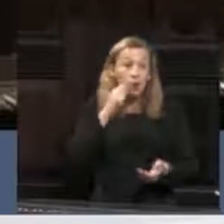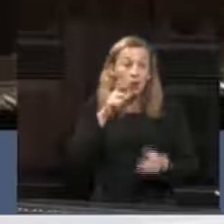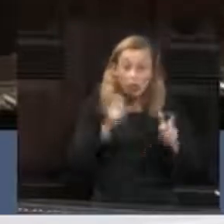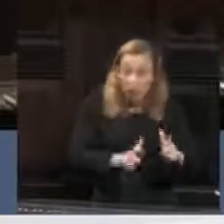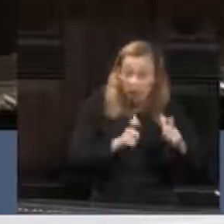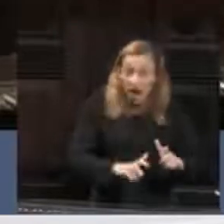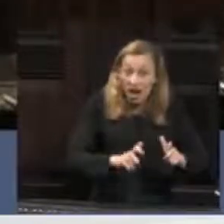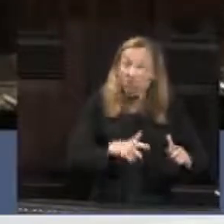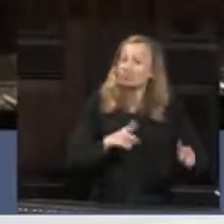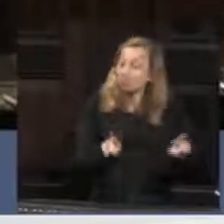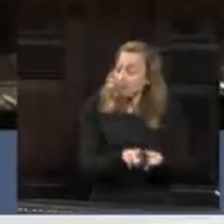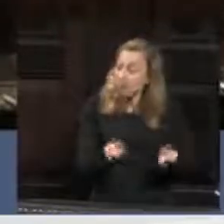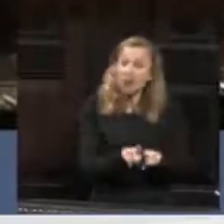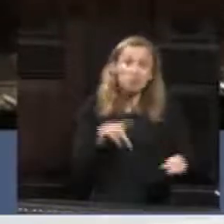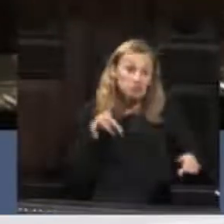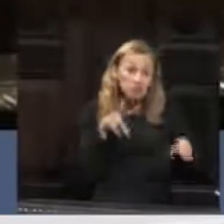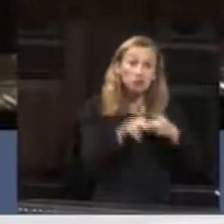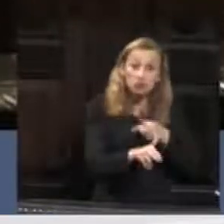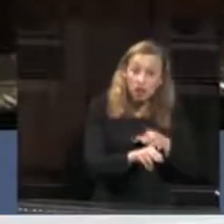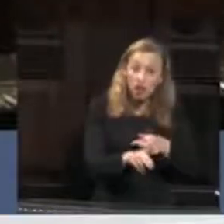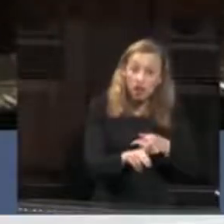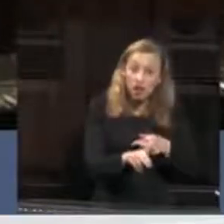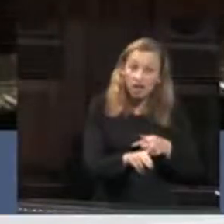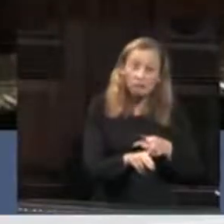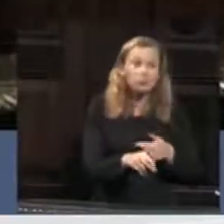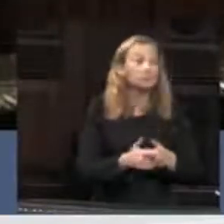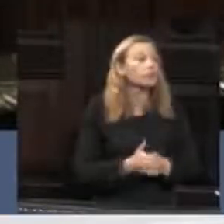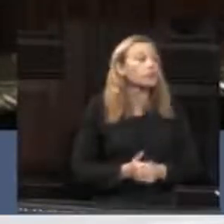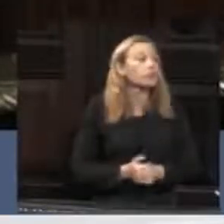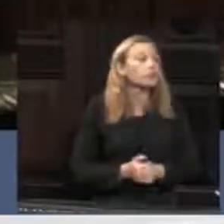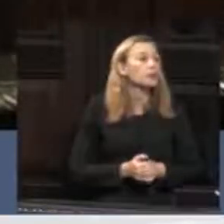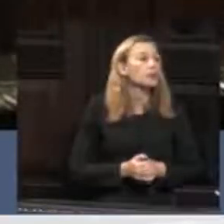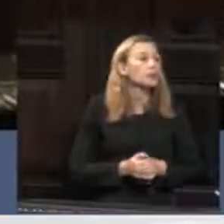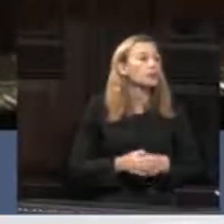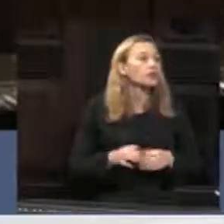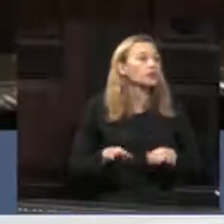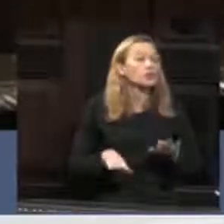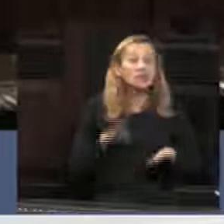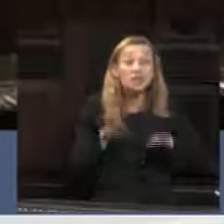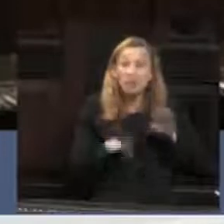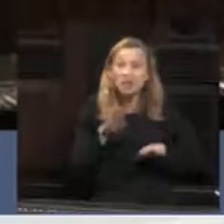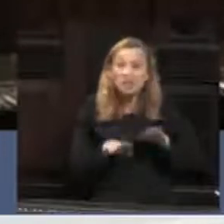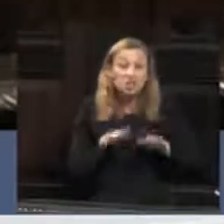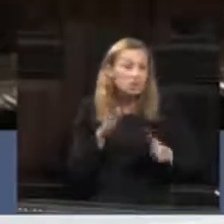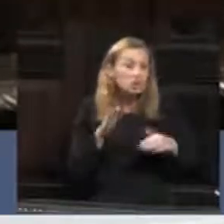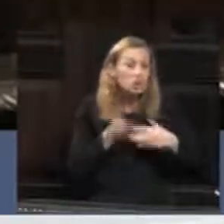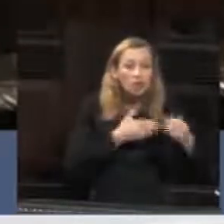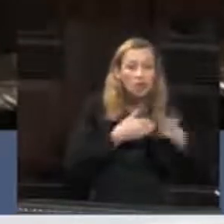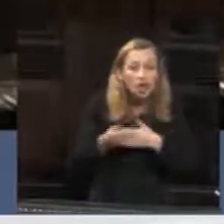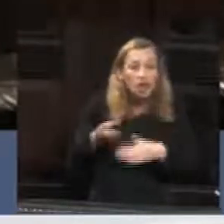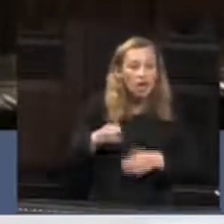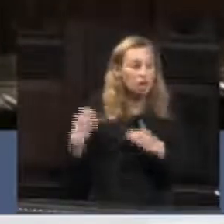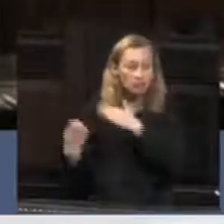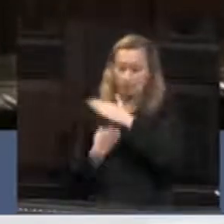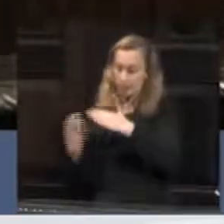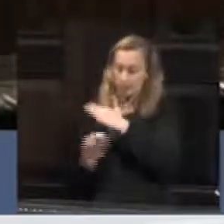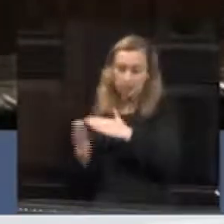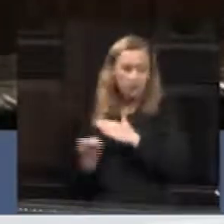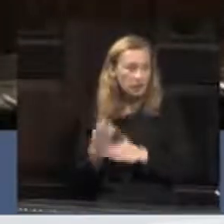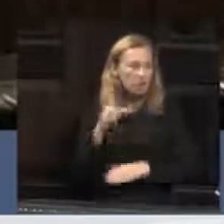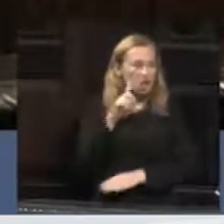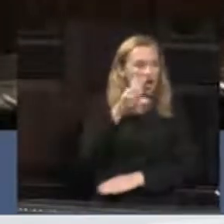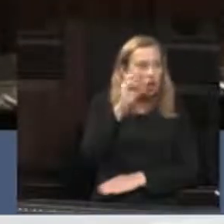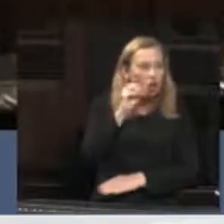que penaliza o trabalhador e a trabalhadora em detrimento das empresas. Veja, L'Oréal não é pequena